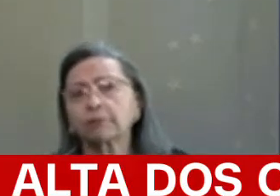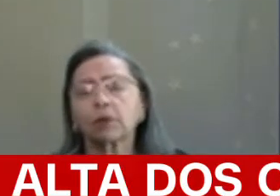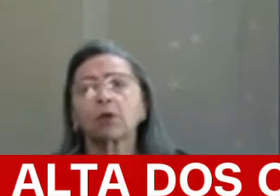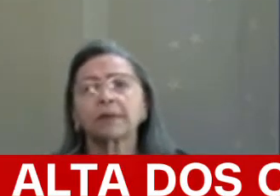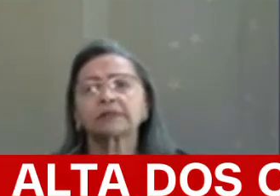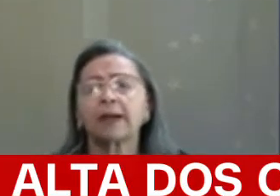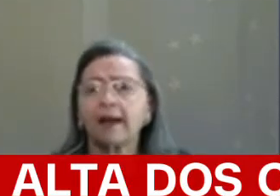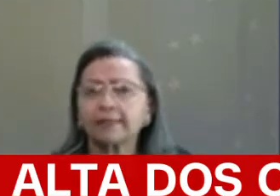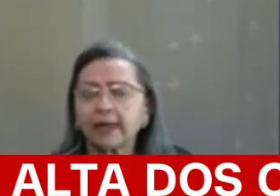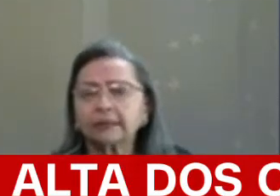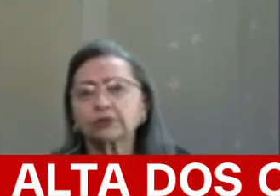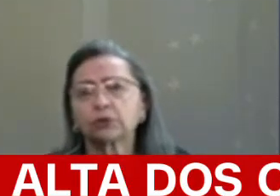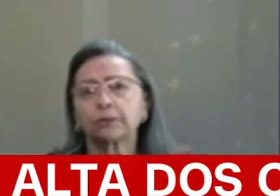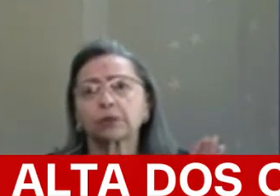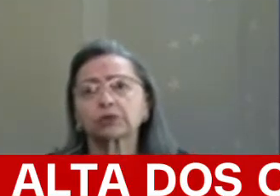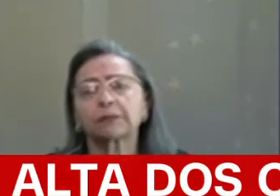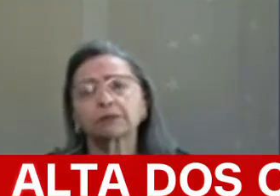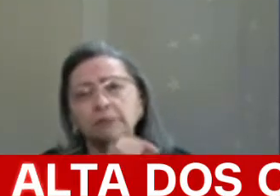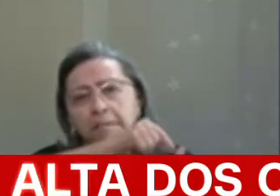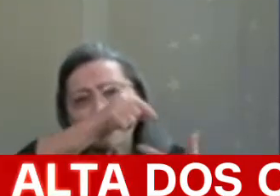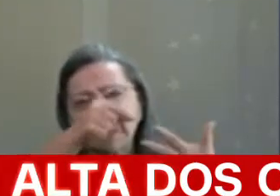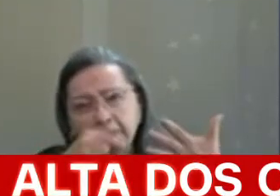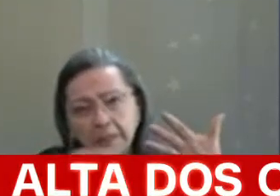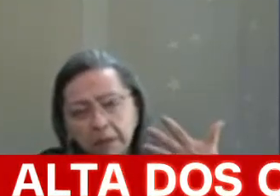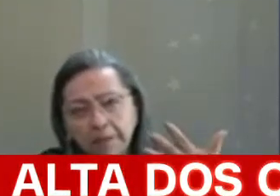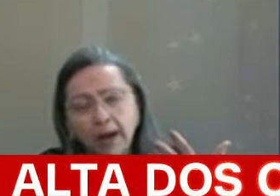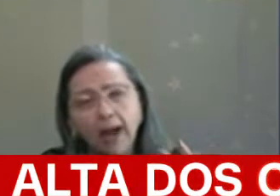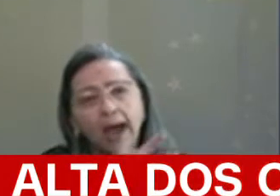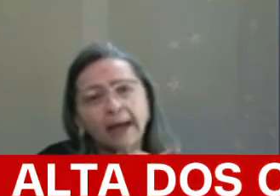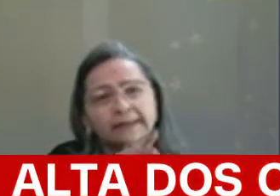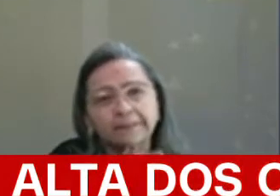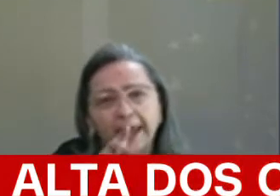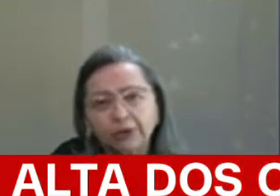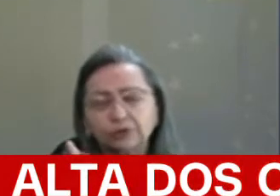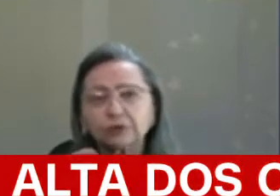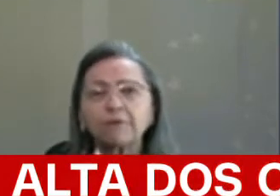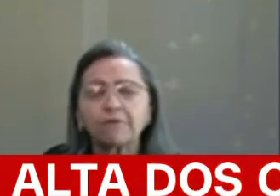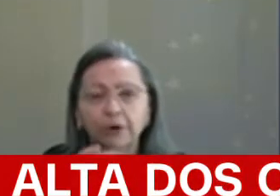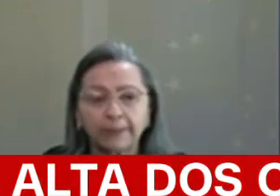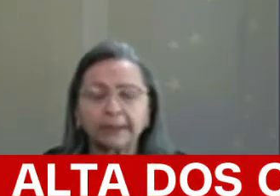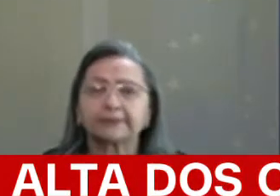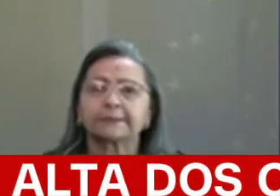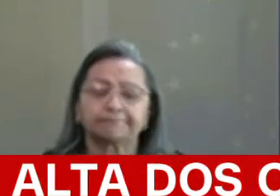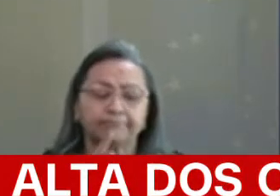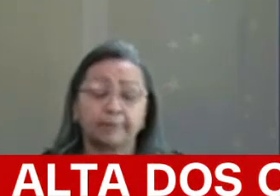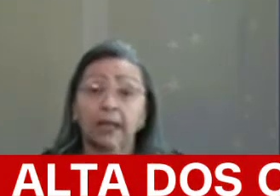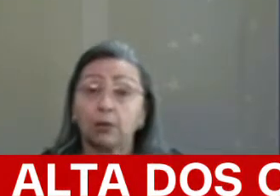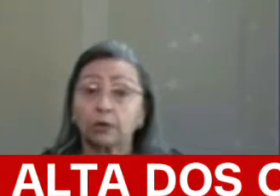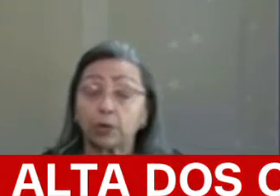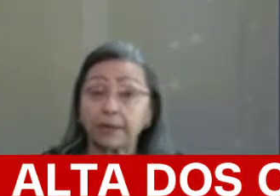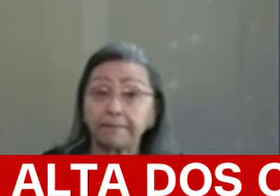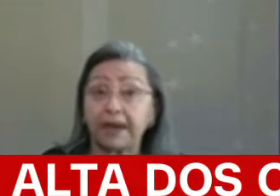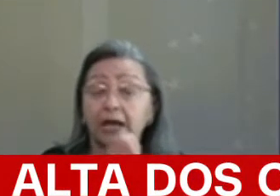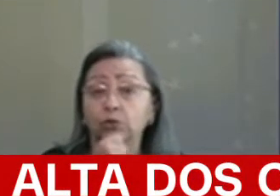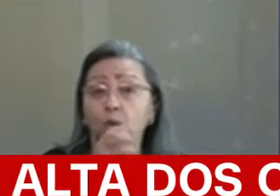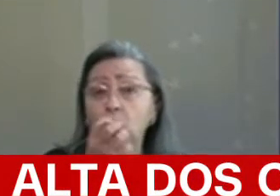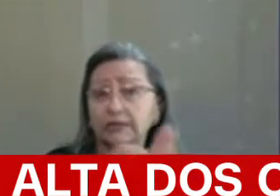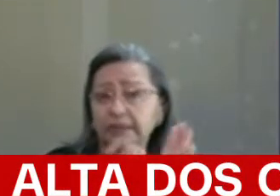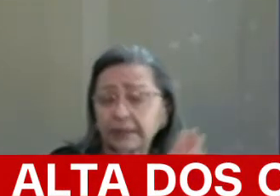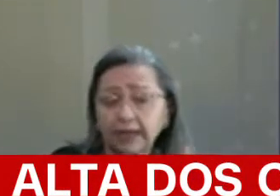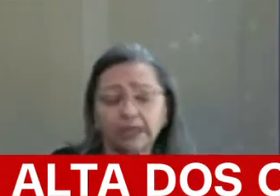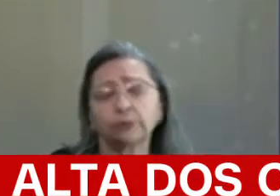do projeto pelos seus aspectos formais. Quanto ao impacto orçamentário e financeiro das